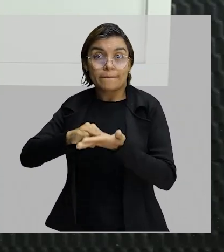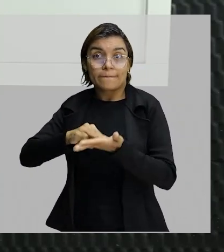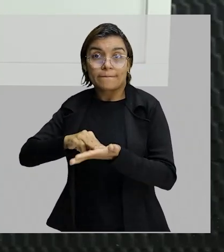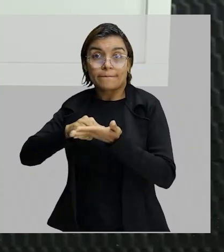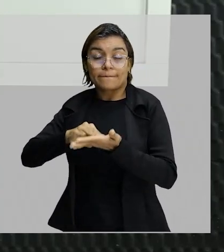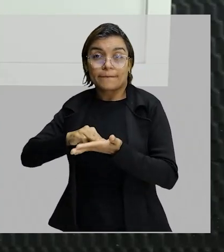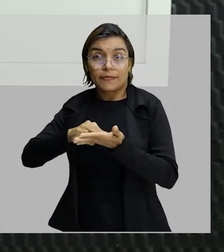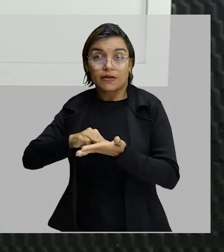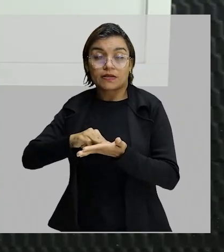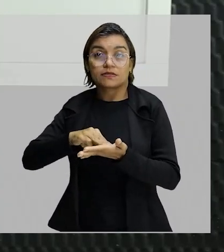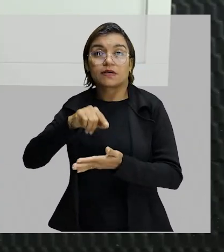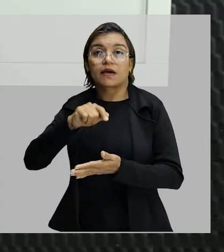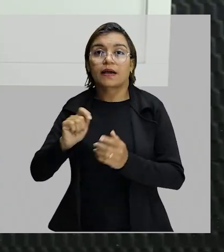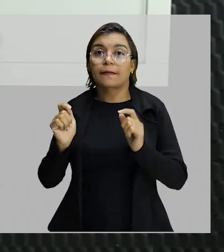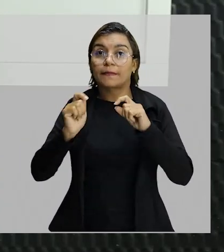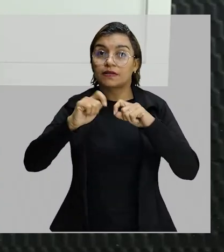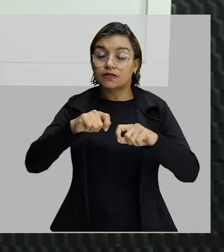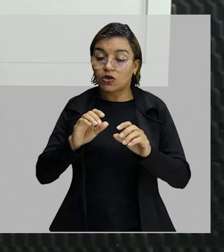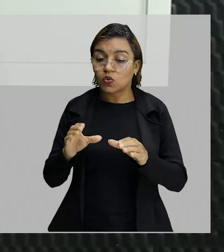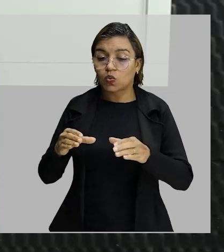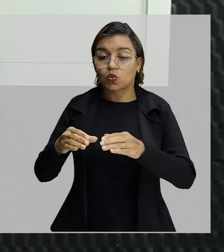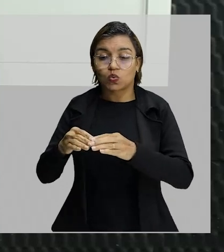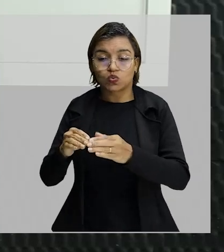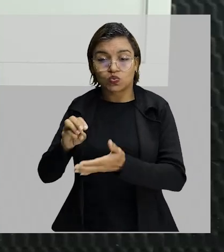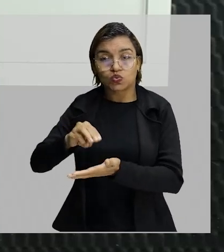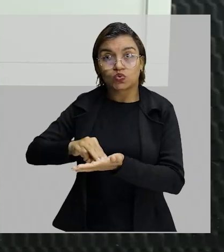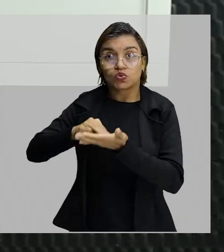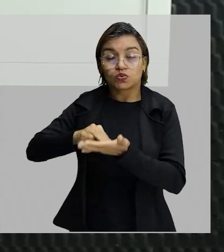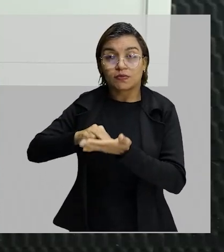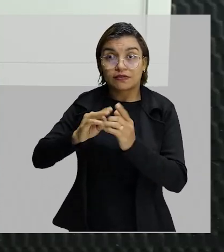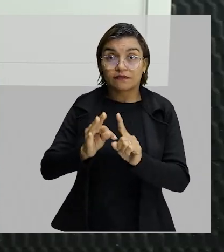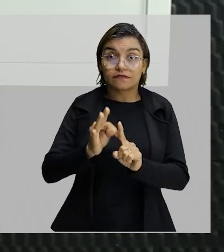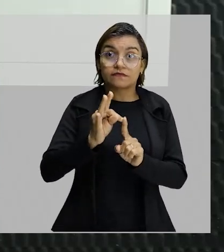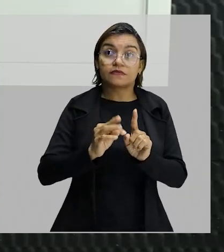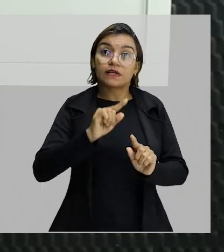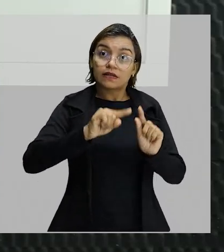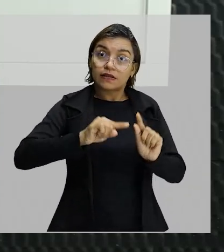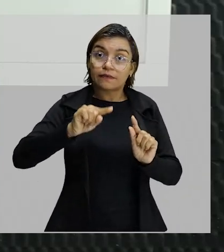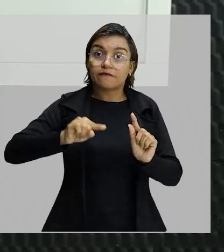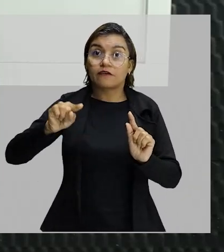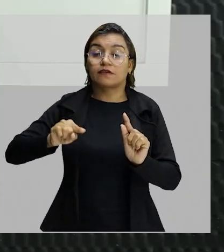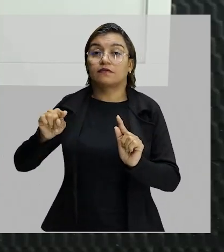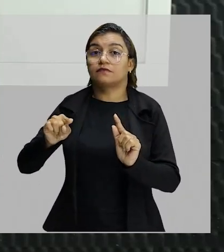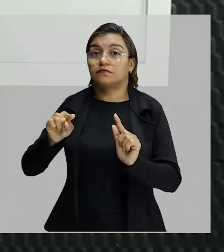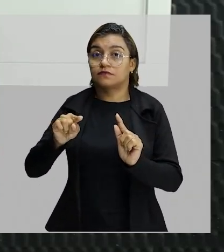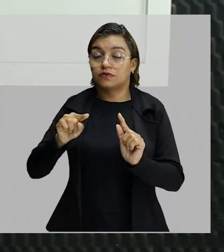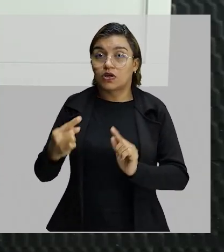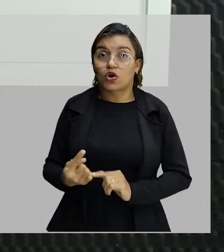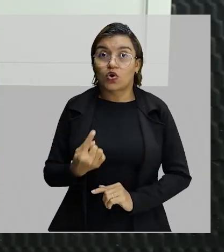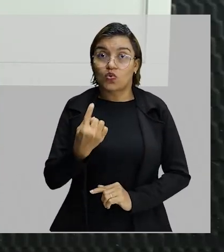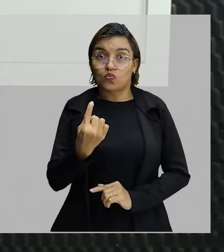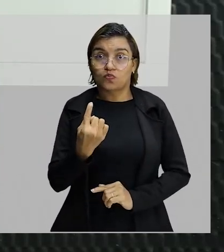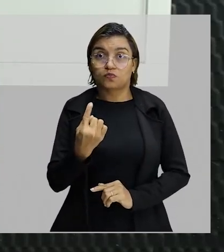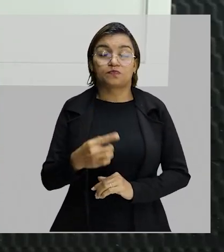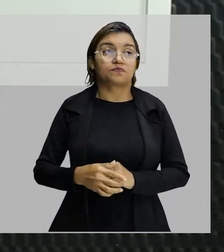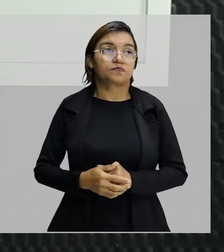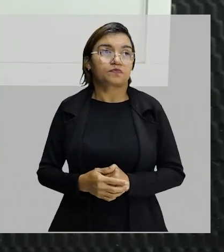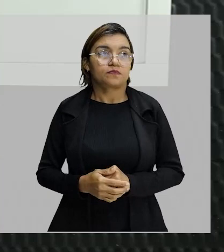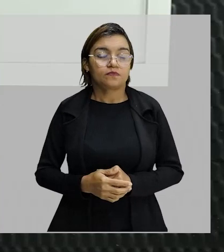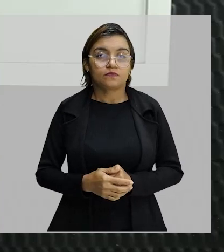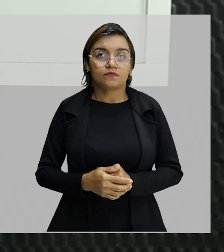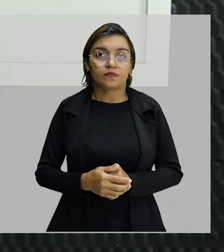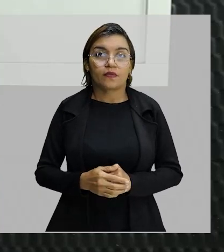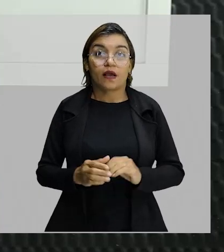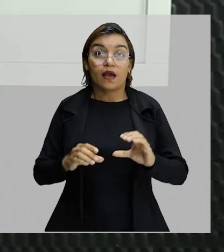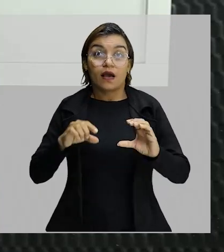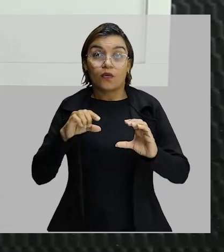esse conjunto de massa vai ter de variar a sua temperatura em uma unidade. Certo? Olha a diferença. O calor específico, nós